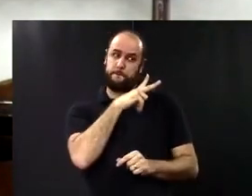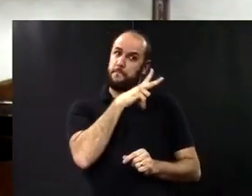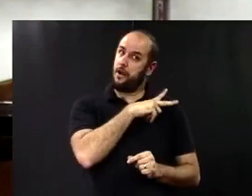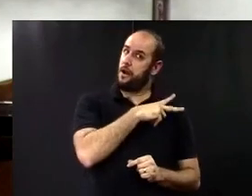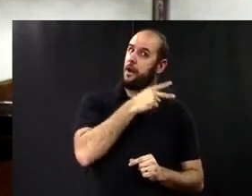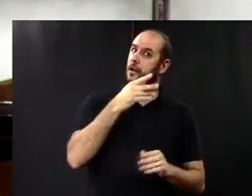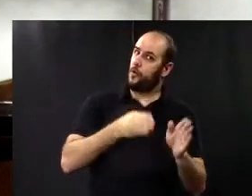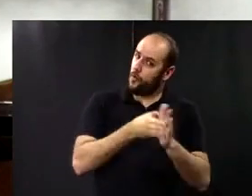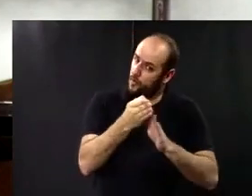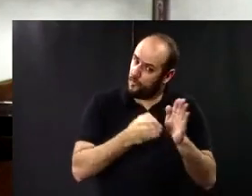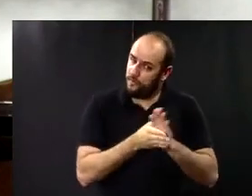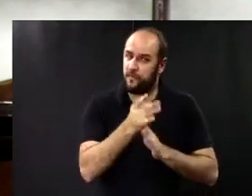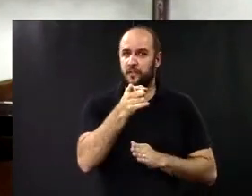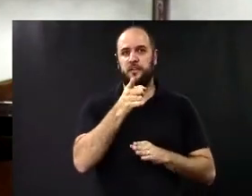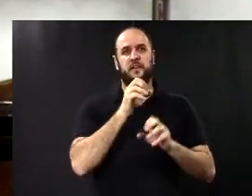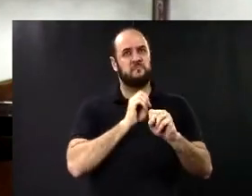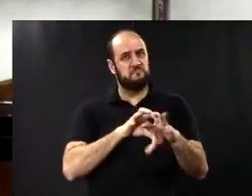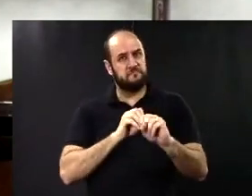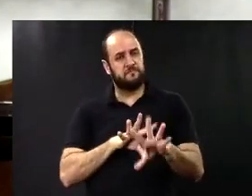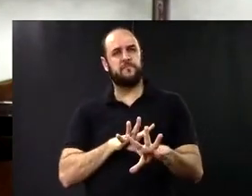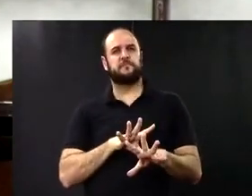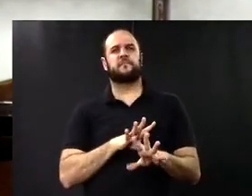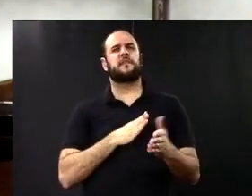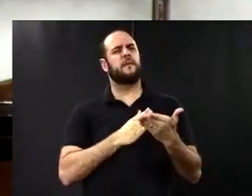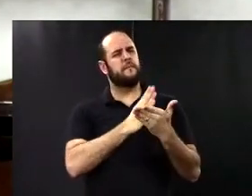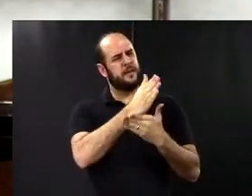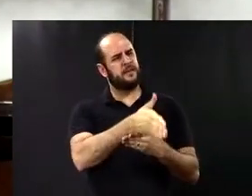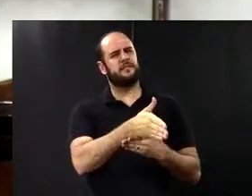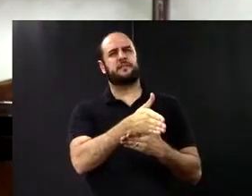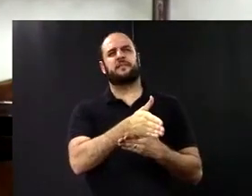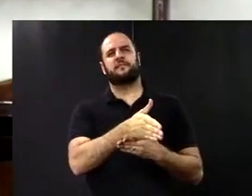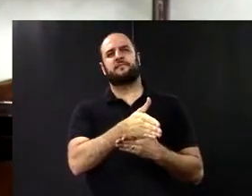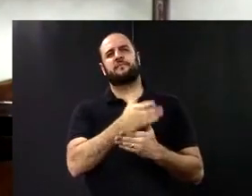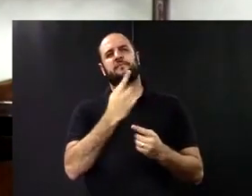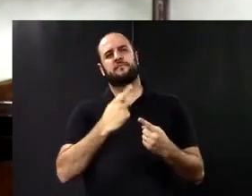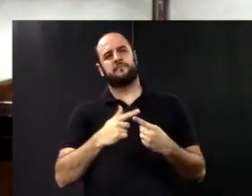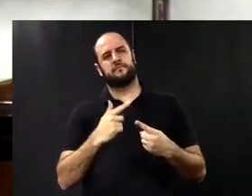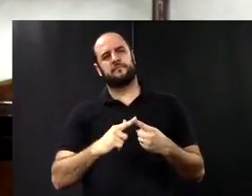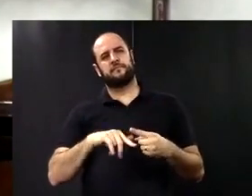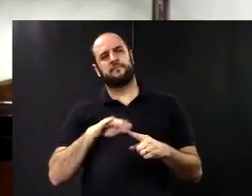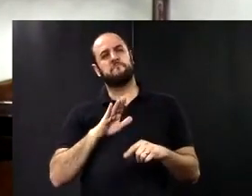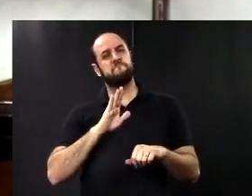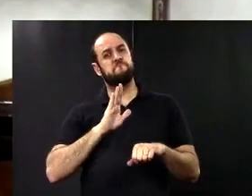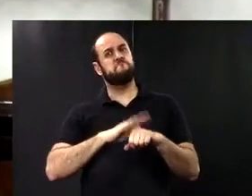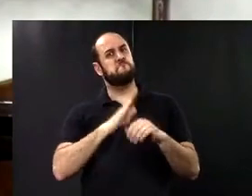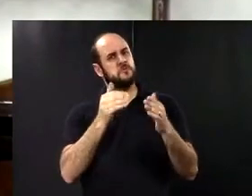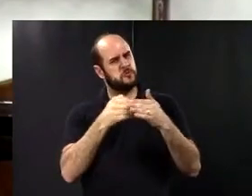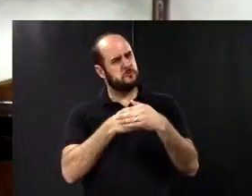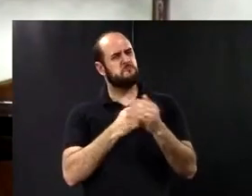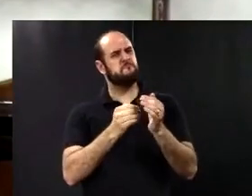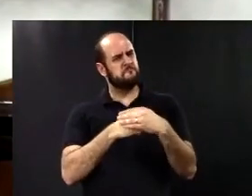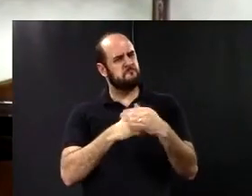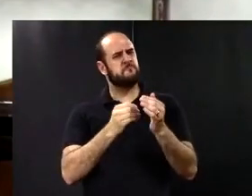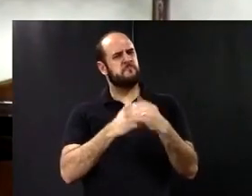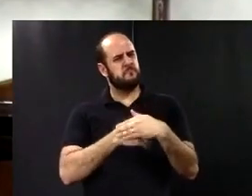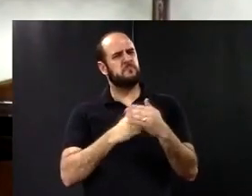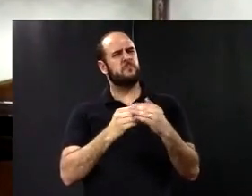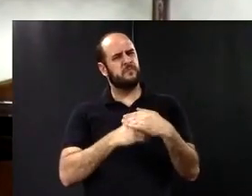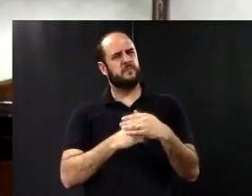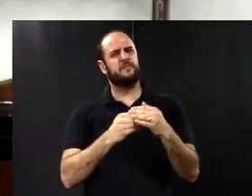te aconselhar, te instruir a passar por isso, porque quanto mais você esconde, tanto mais você